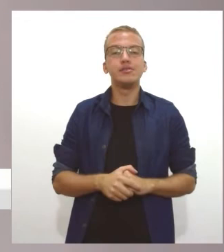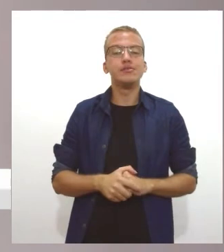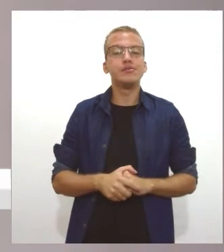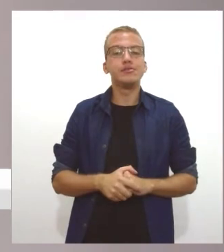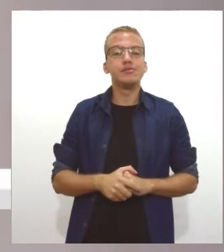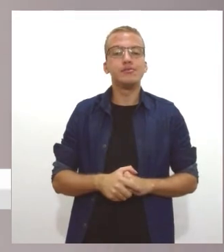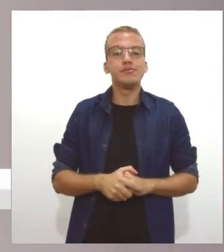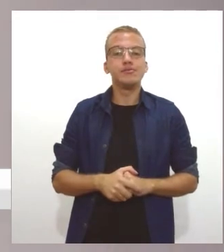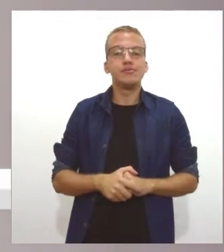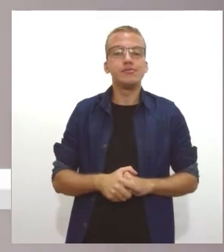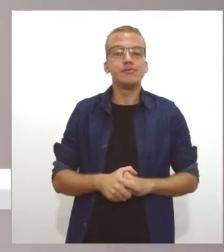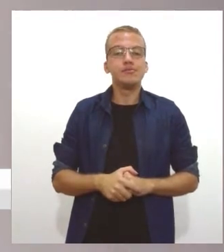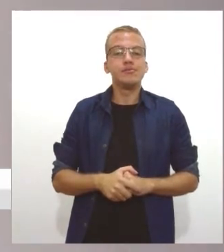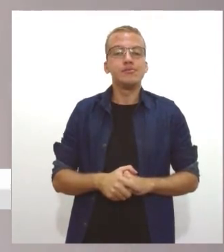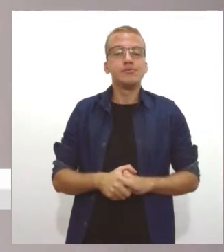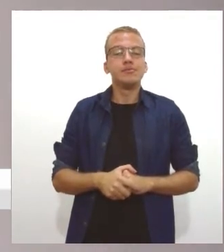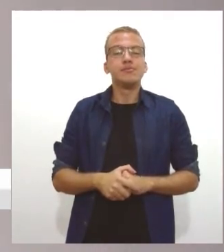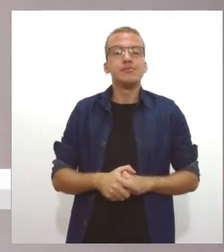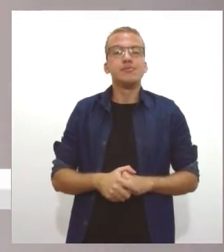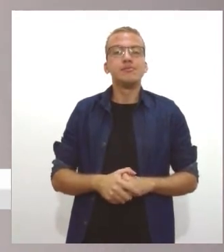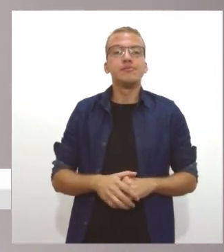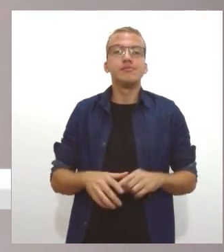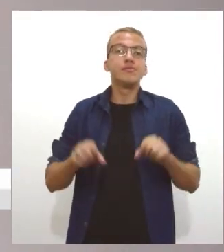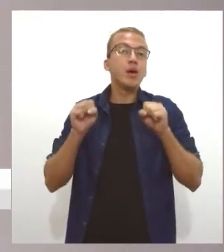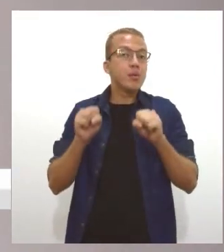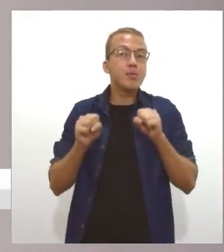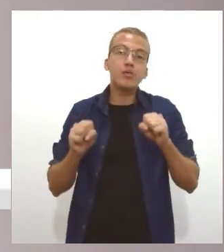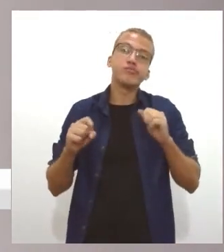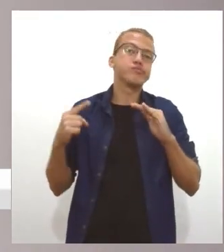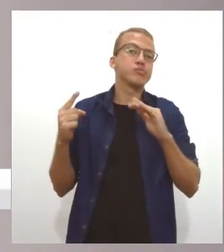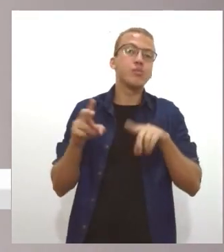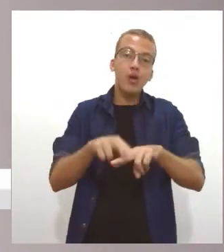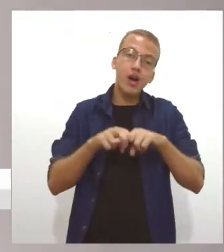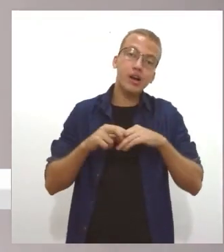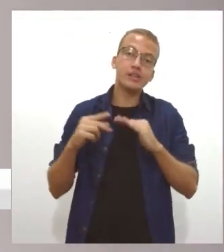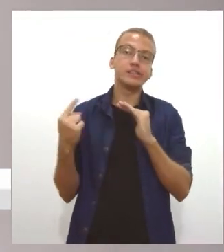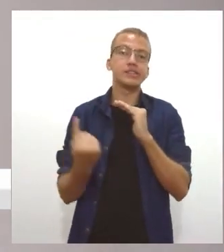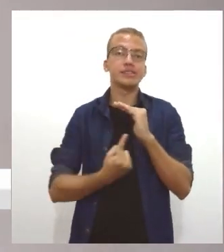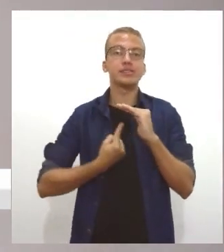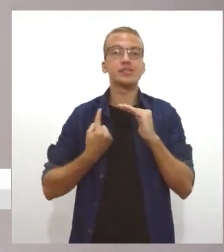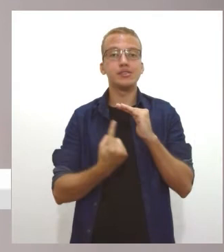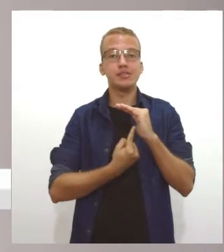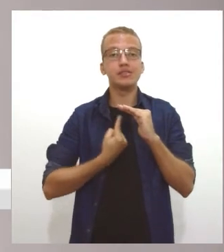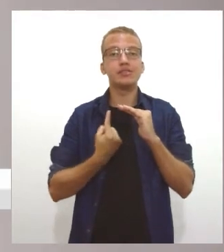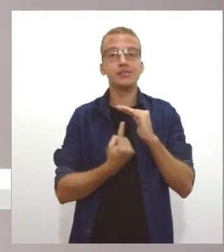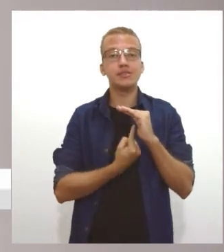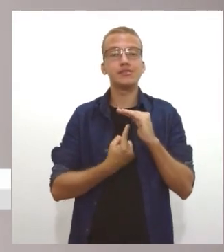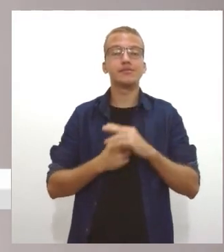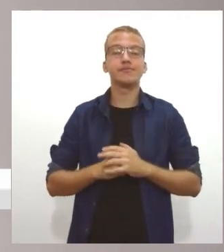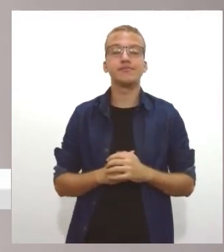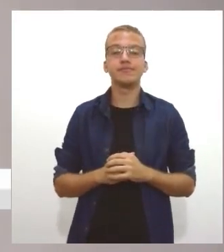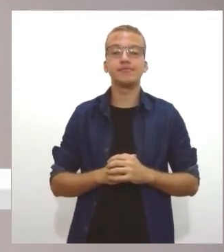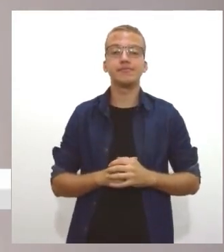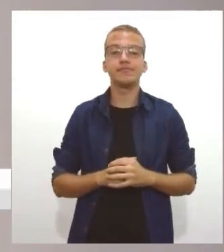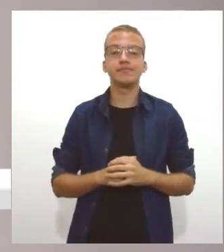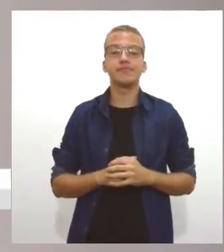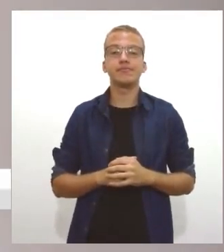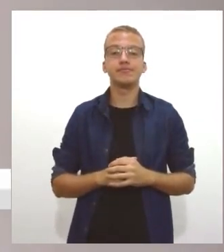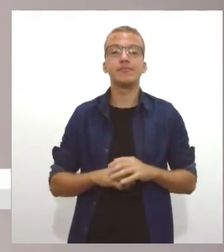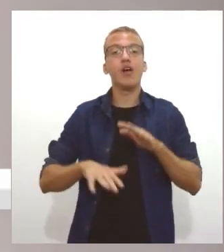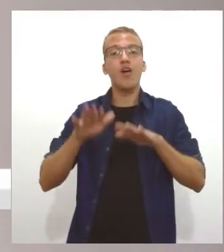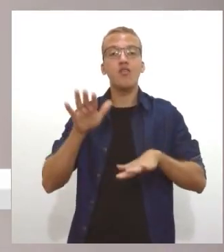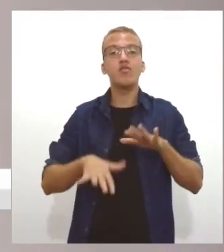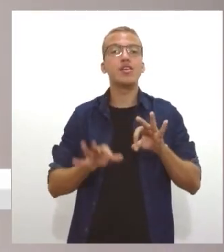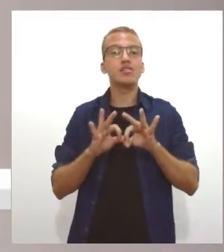questão do isolamento, que a gente sabe que às vezes as famílias de baixa renda moram diversas famílias em um mesmo lar. Sim.